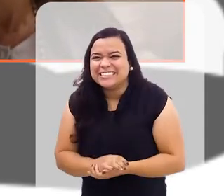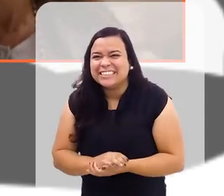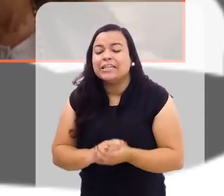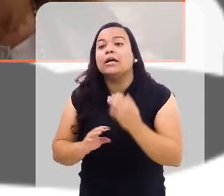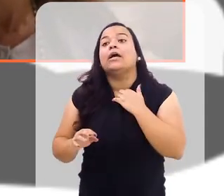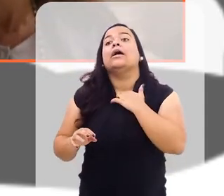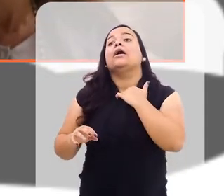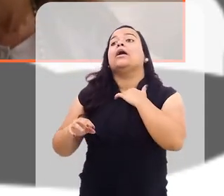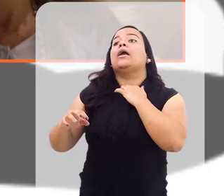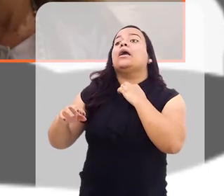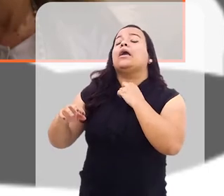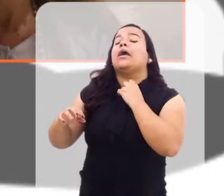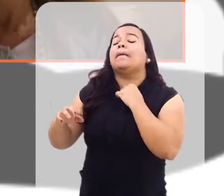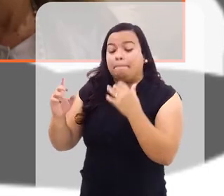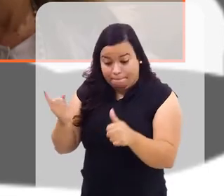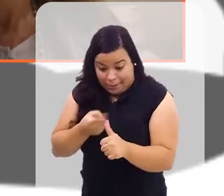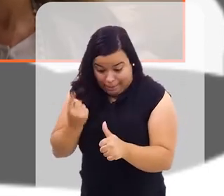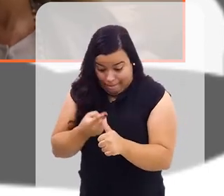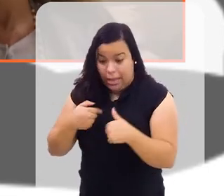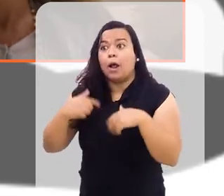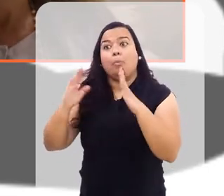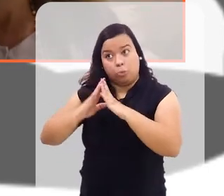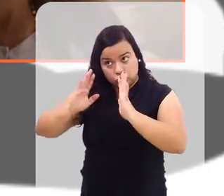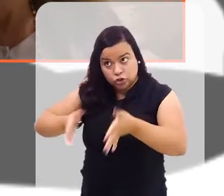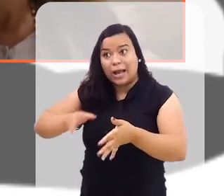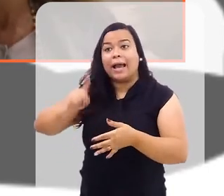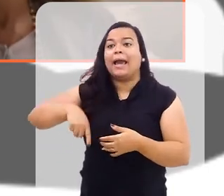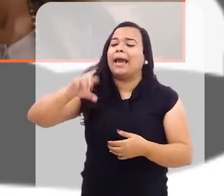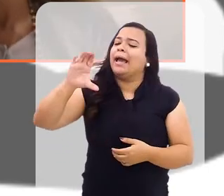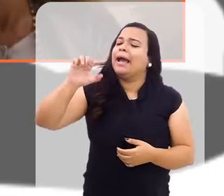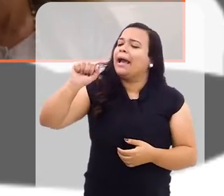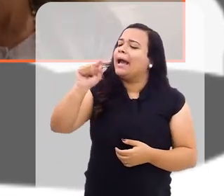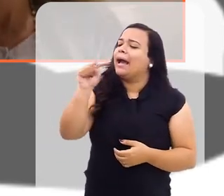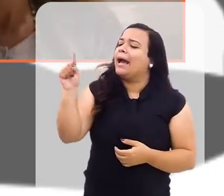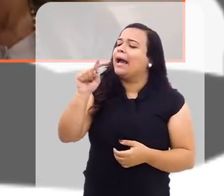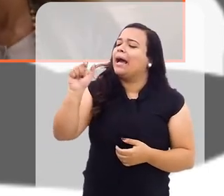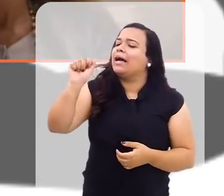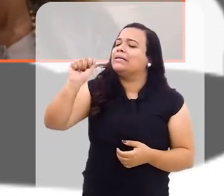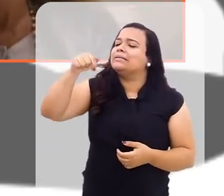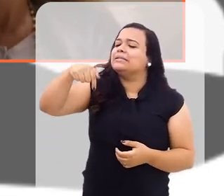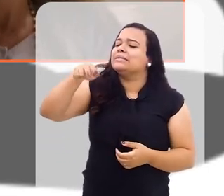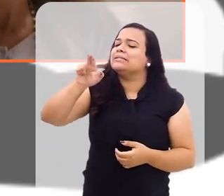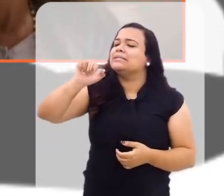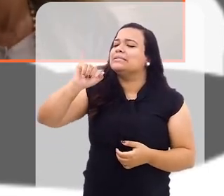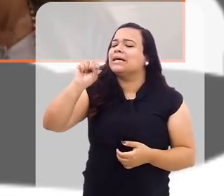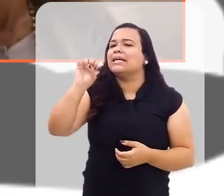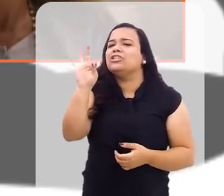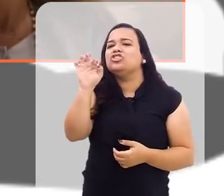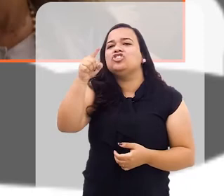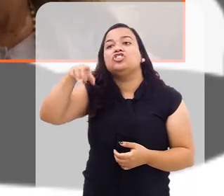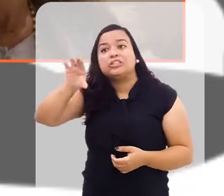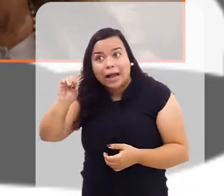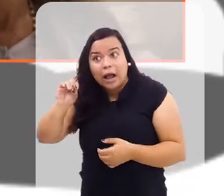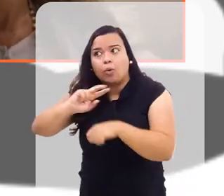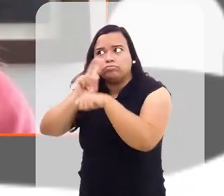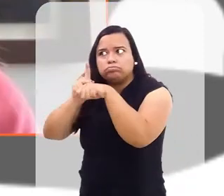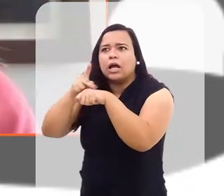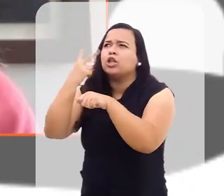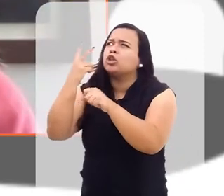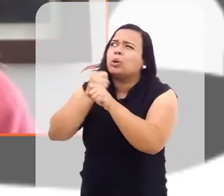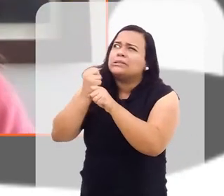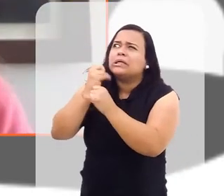primeiro que eu morei foi o Cazaquistão. Esse é bastante excêntrico, né? Foi o primeiro que eu fui. Eu morei 2 anos e meio no